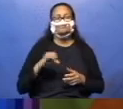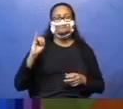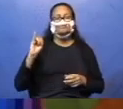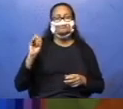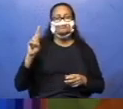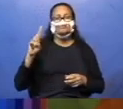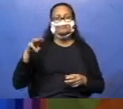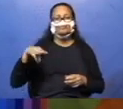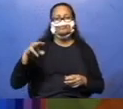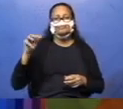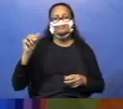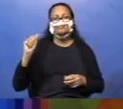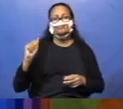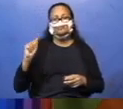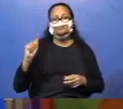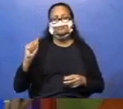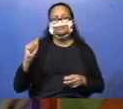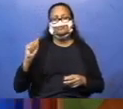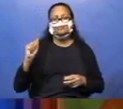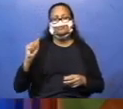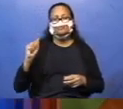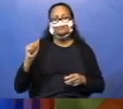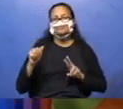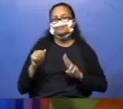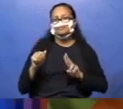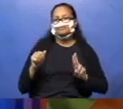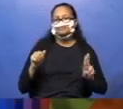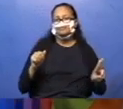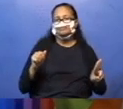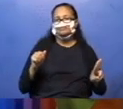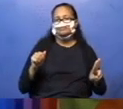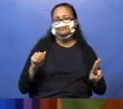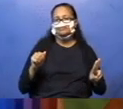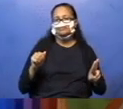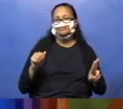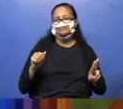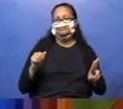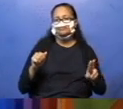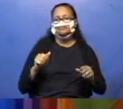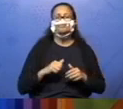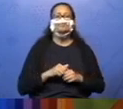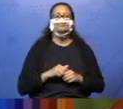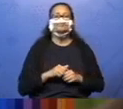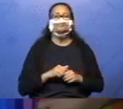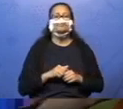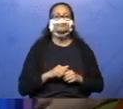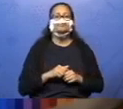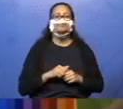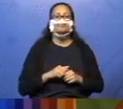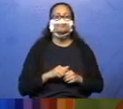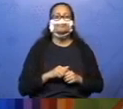Irmã. É estranho, né? Mas eu já conheci uma pessoa que chamava Irmã. E aqui,